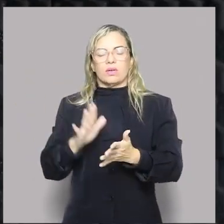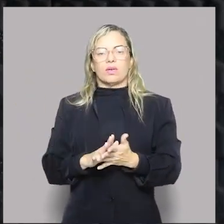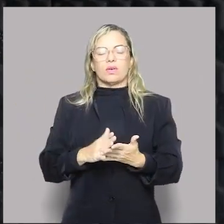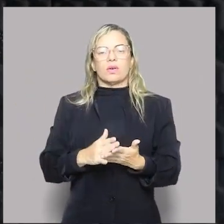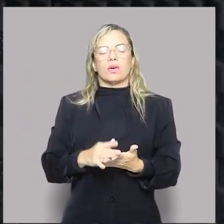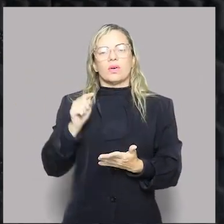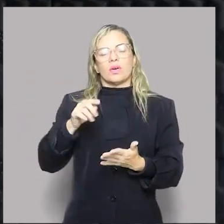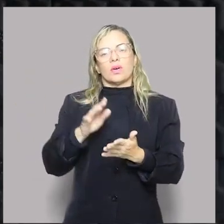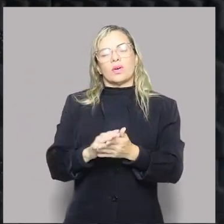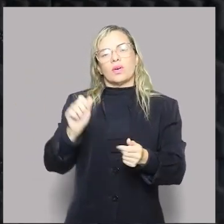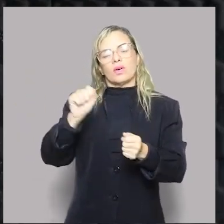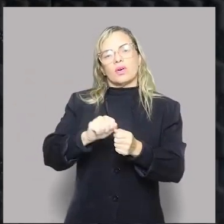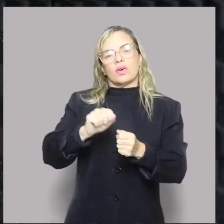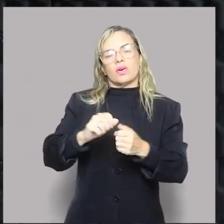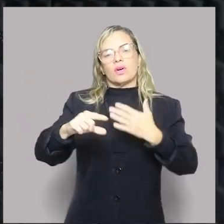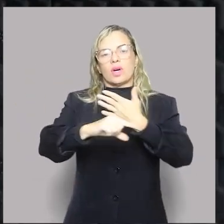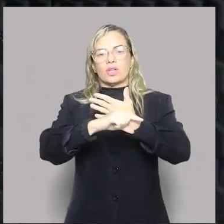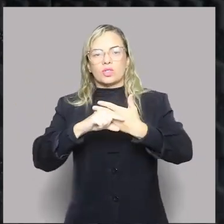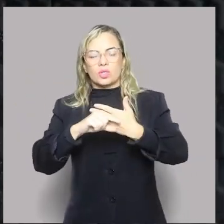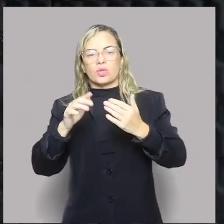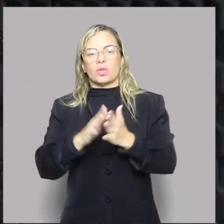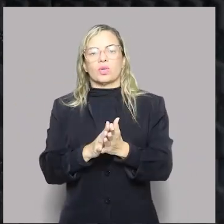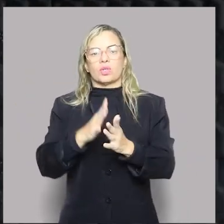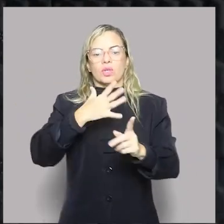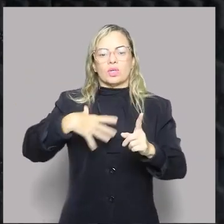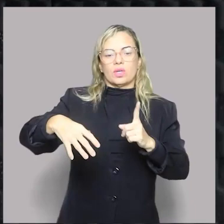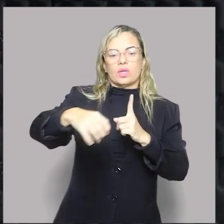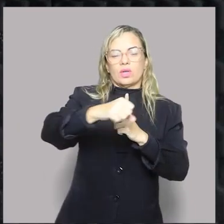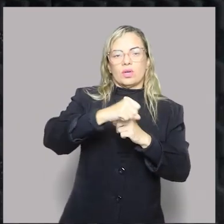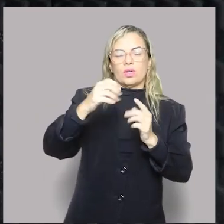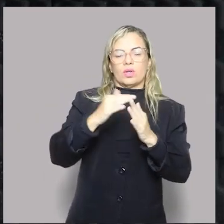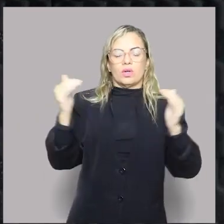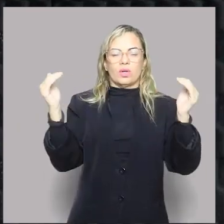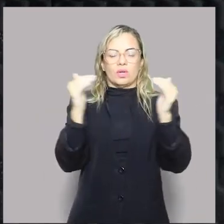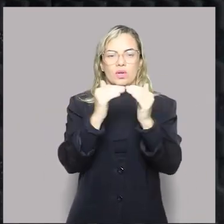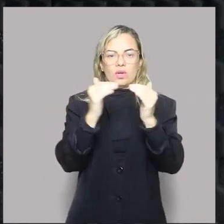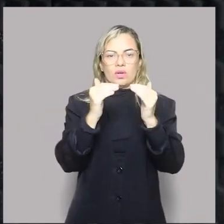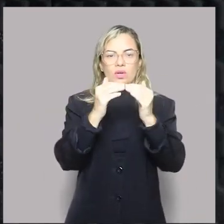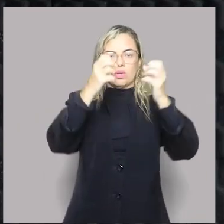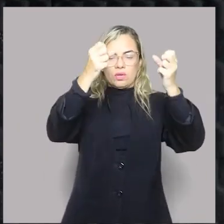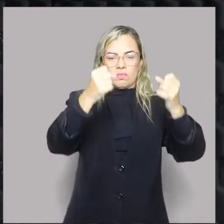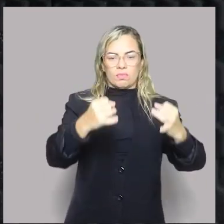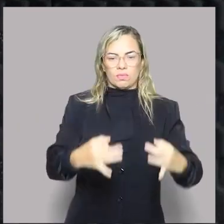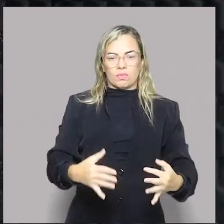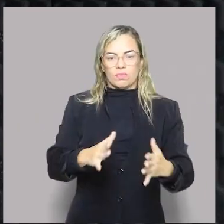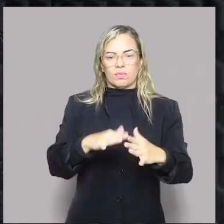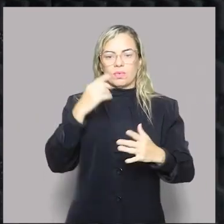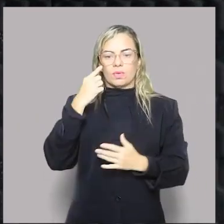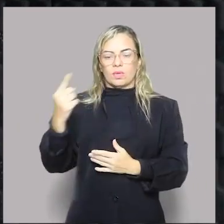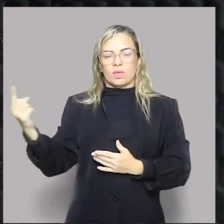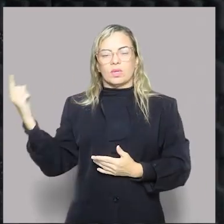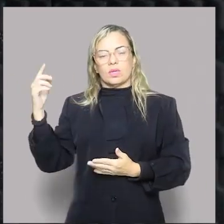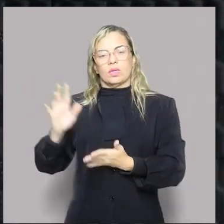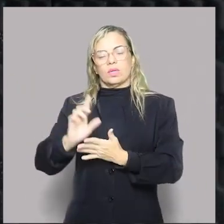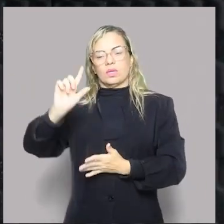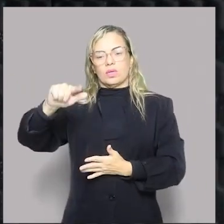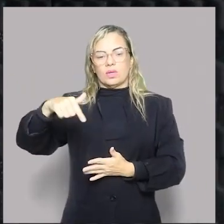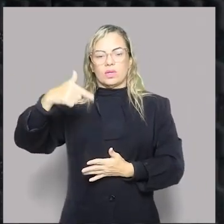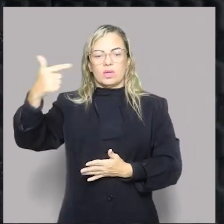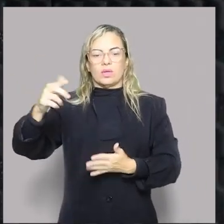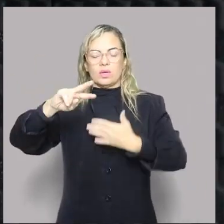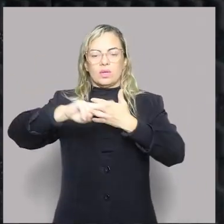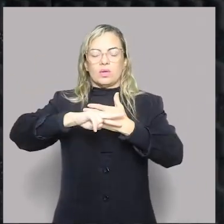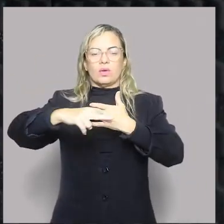essas pessoas não estão inclusas, então a gente tem um grave problema aí. Inclusive os próprios serviços bancários, né? Que hoje a inclusão digital